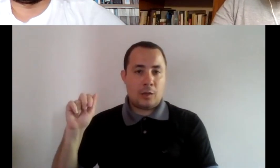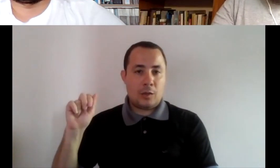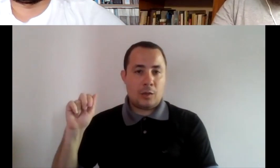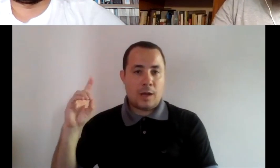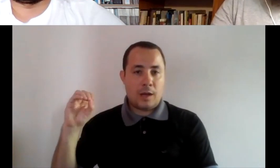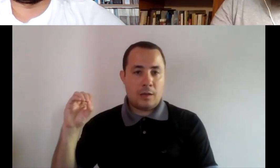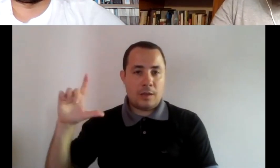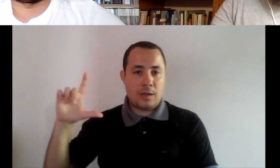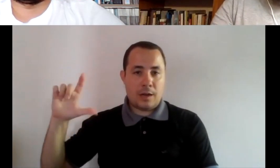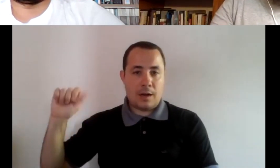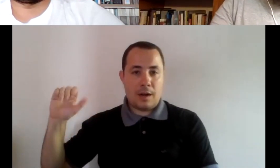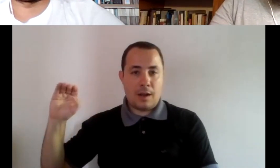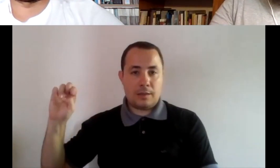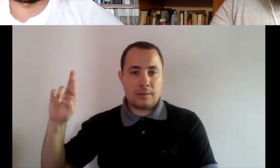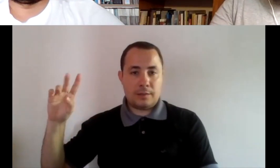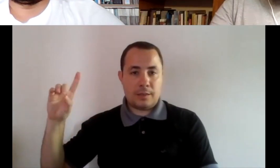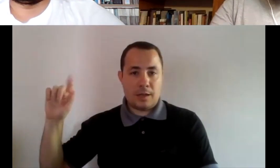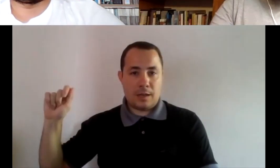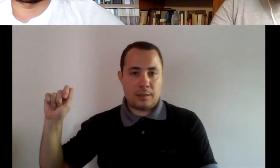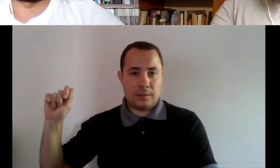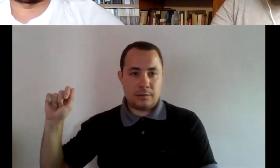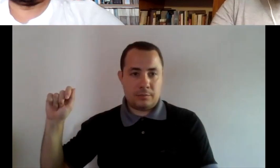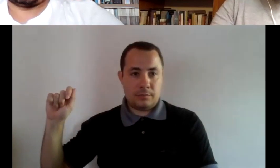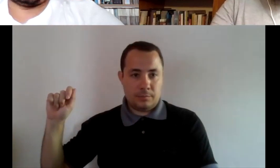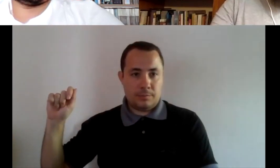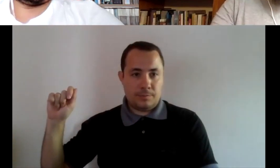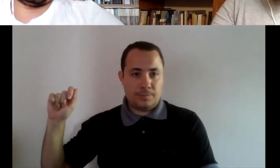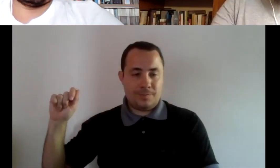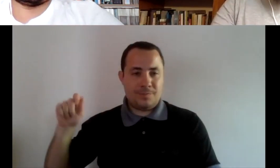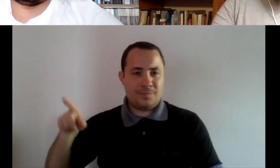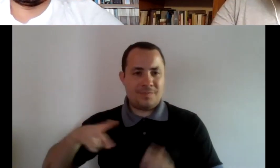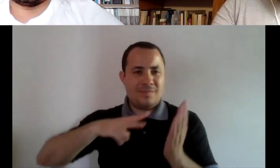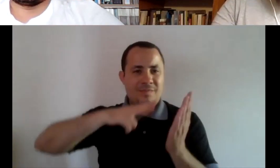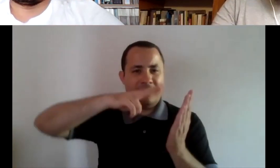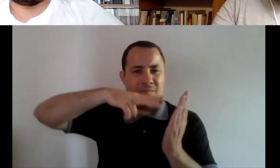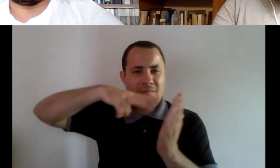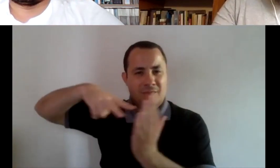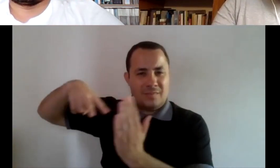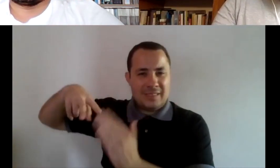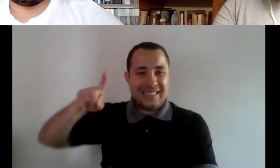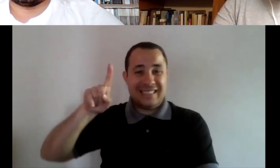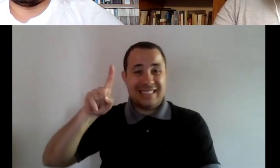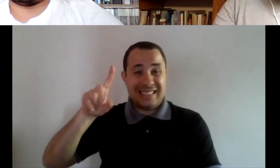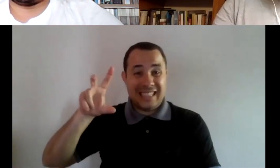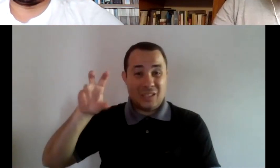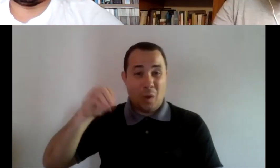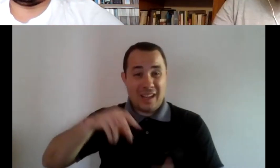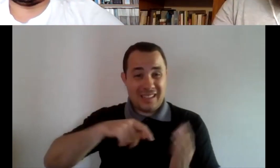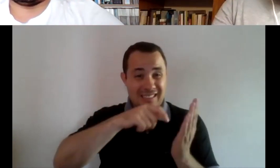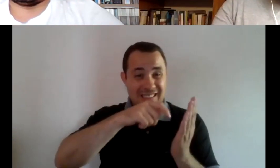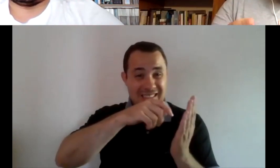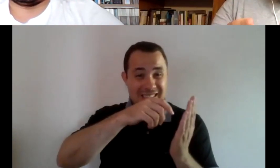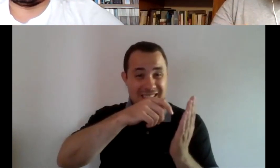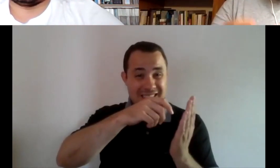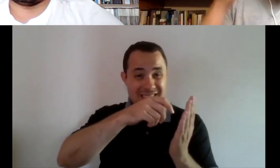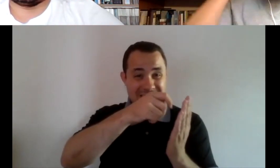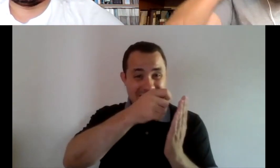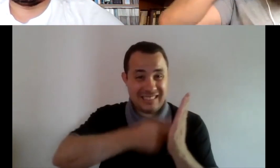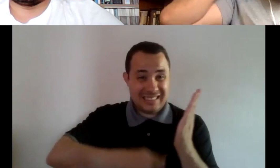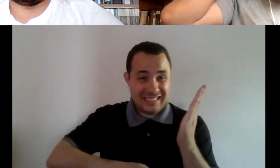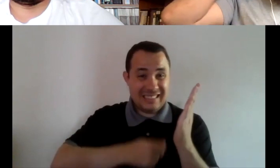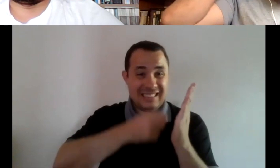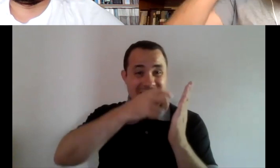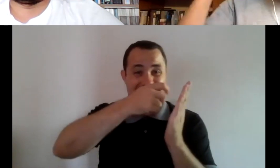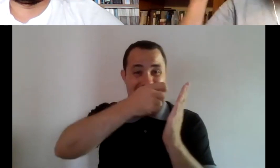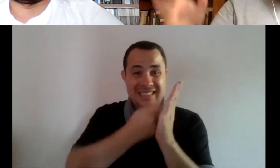é viável. Ele lê 150 manuscritos por mês. Simplesmente não dá. Porque,